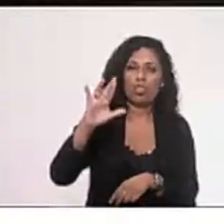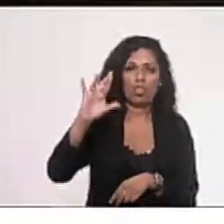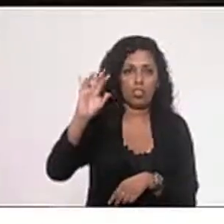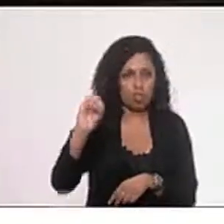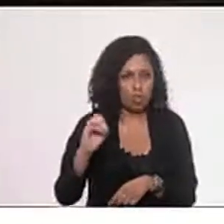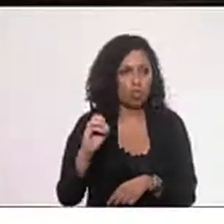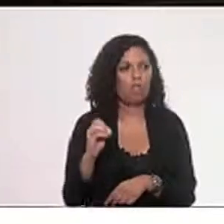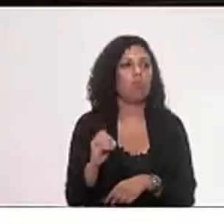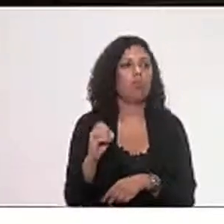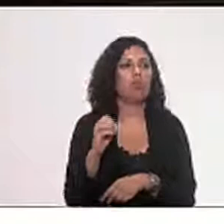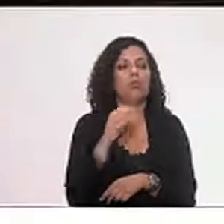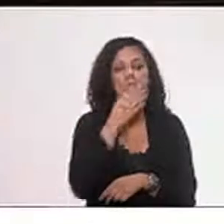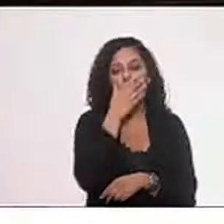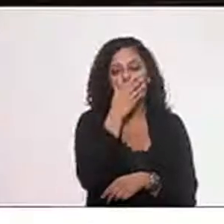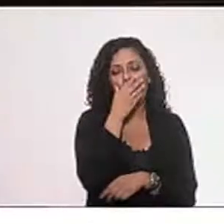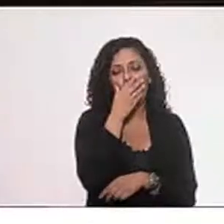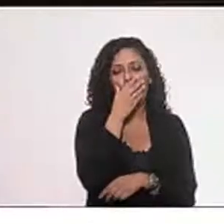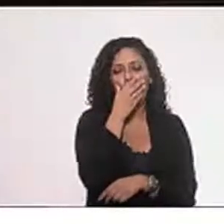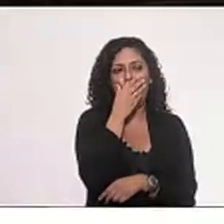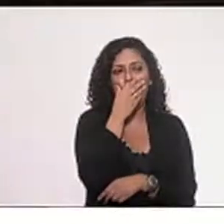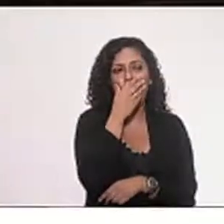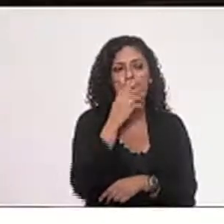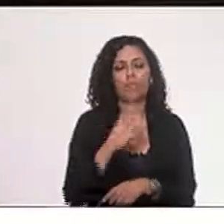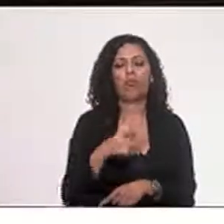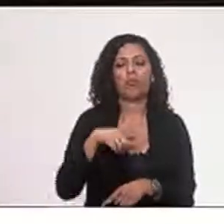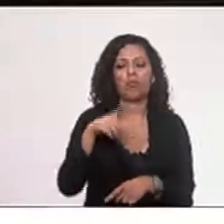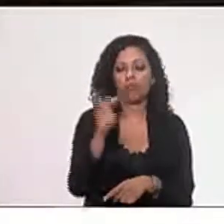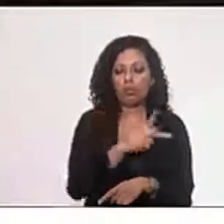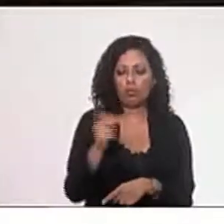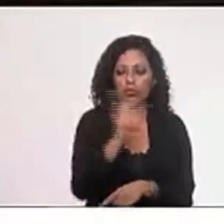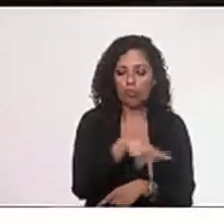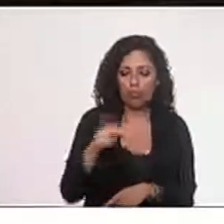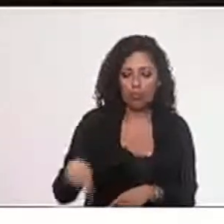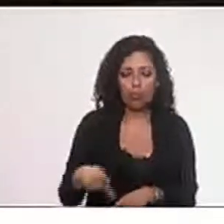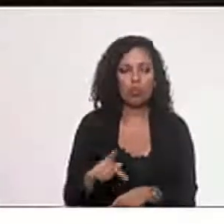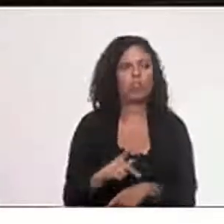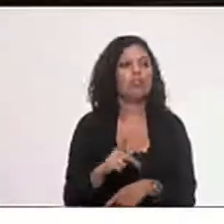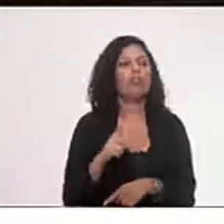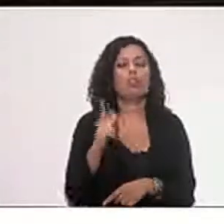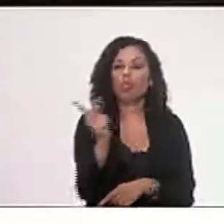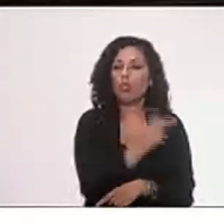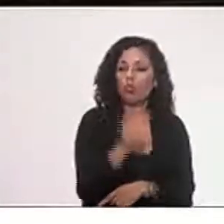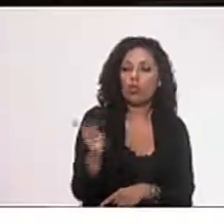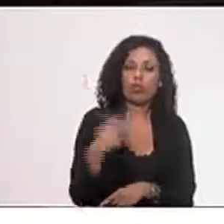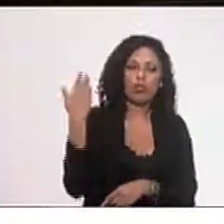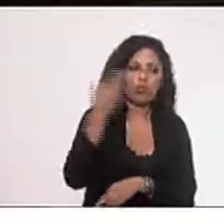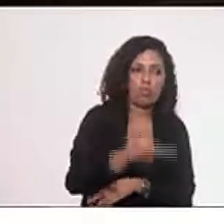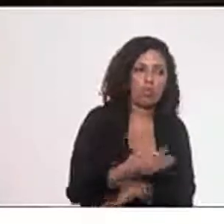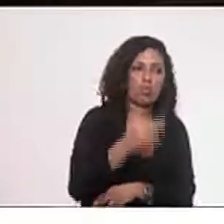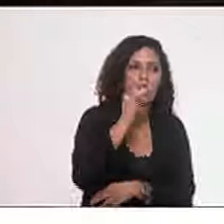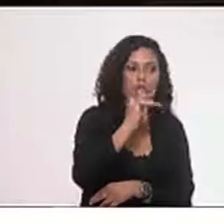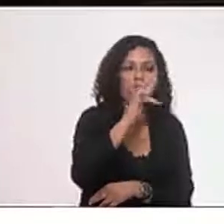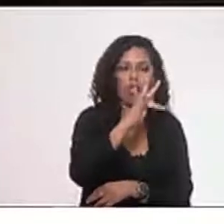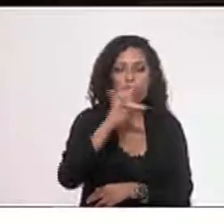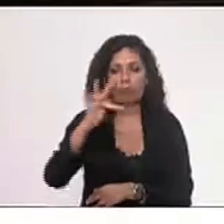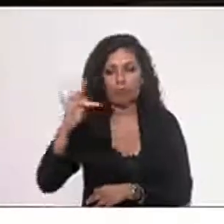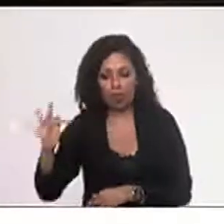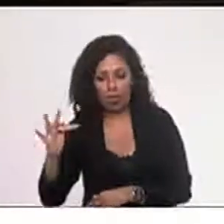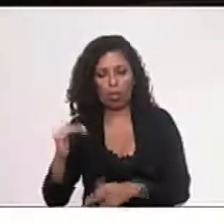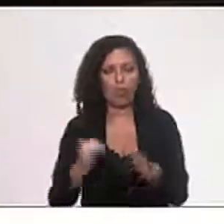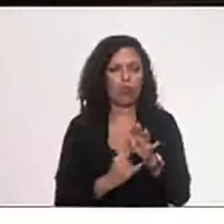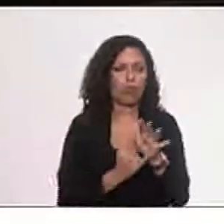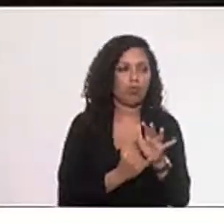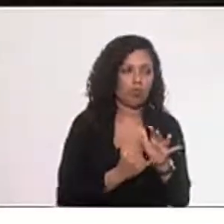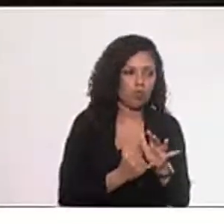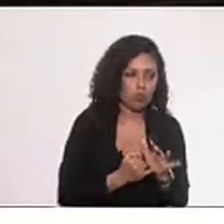ex reitora malvina tuttman e pelo reitor eleito professor leonardo castro o ff instituto federal fluminense